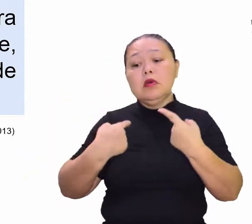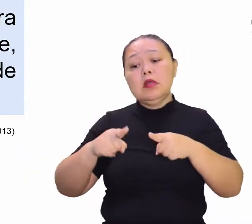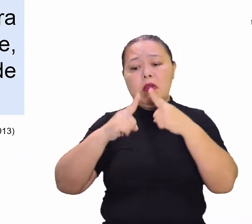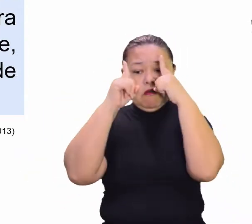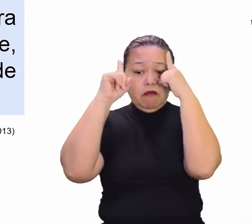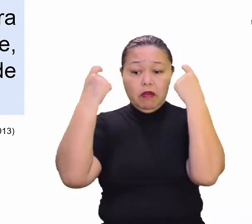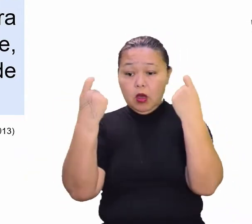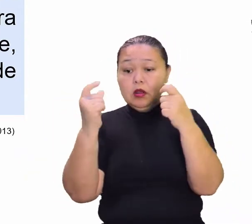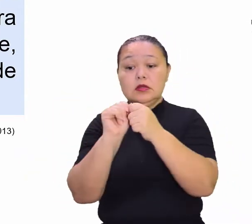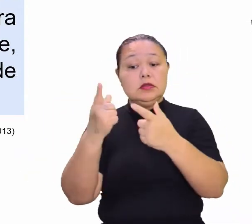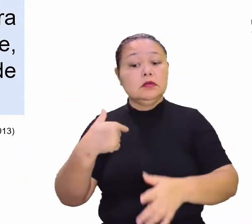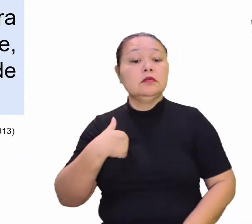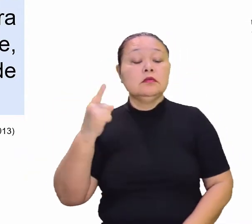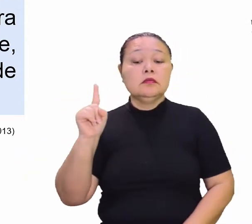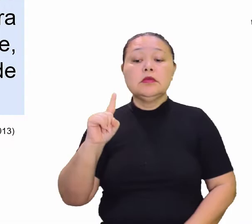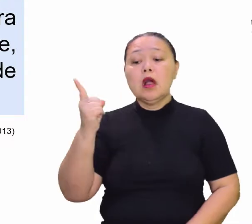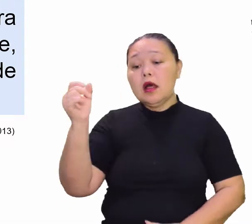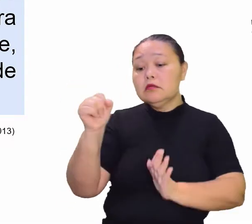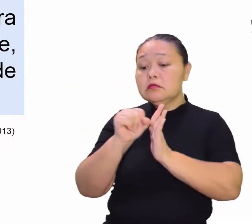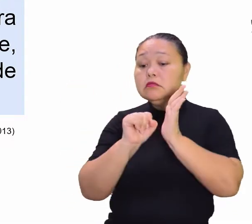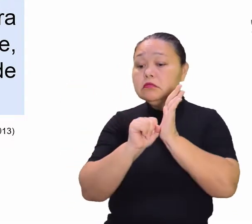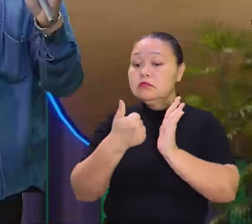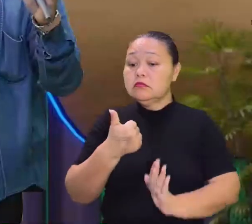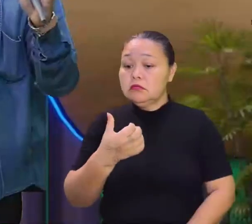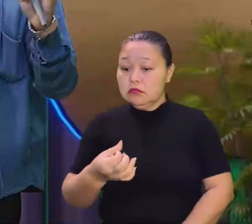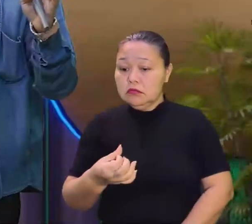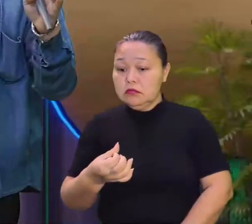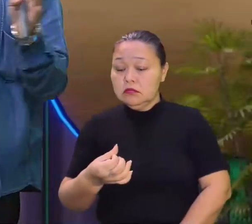lá desde o século XVI, né? Certo.